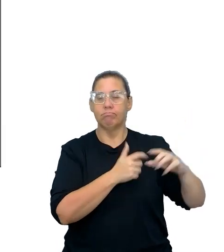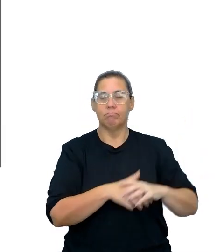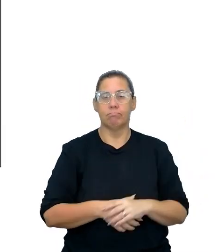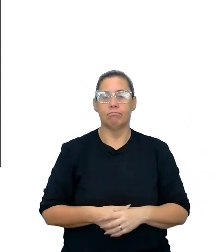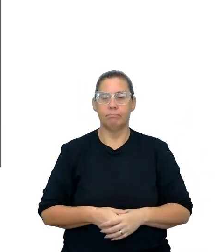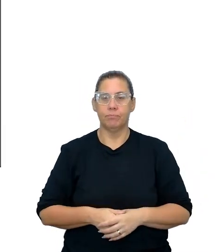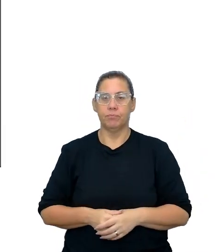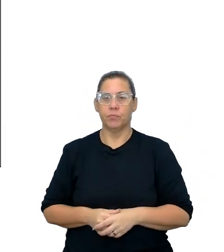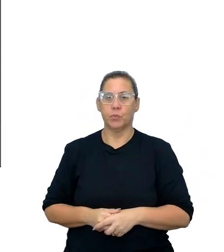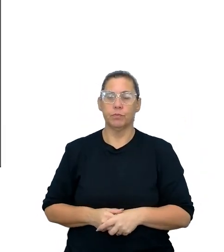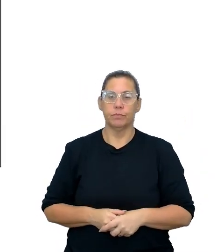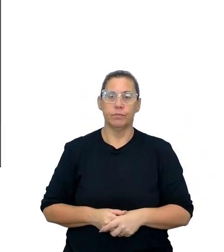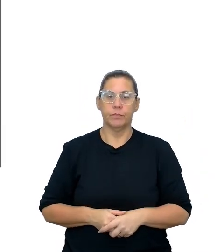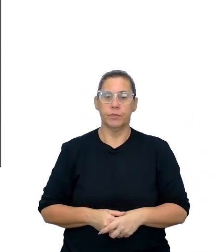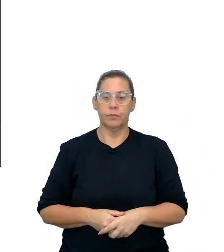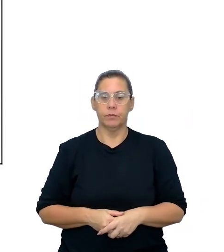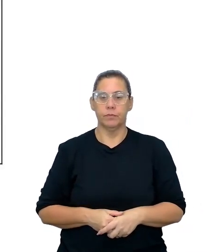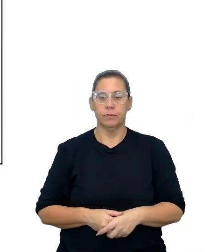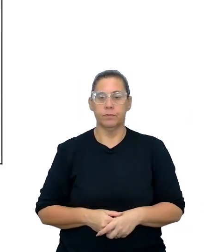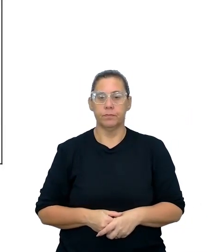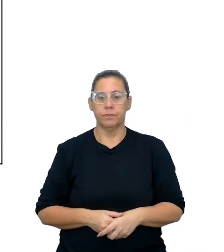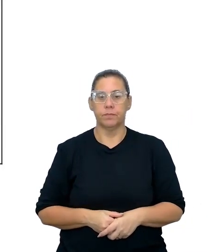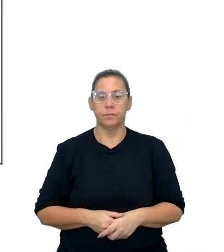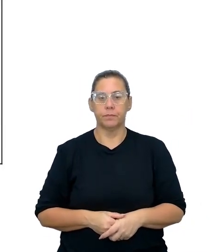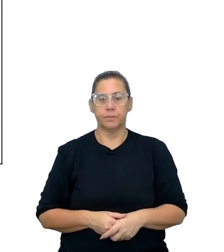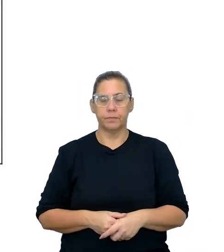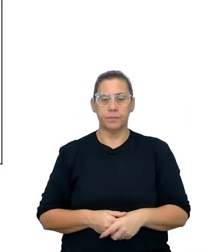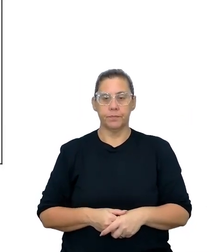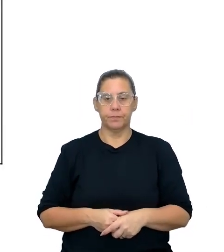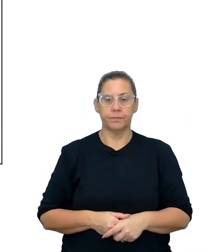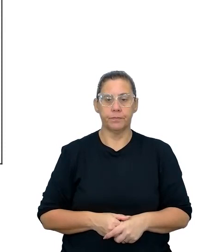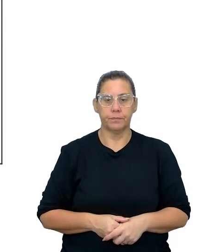sala de aula. Vamos seguir.